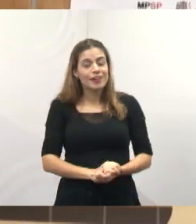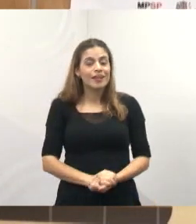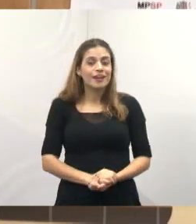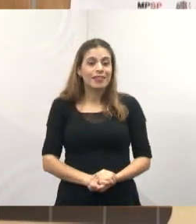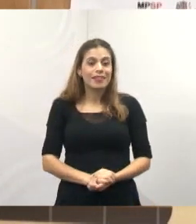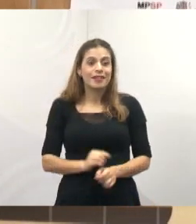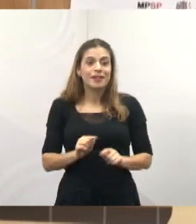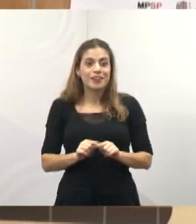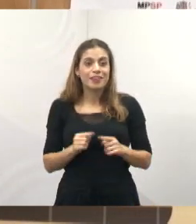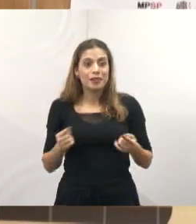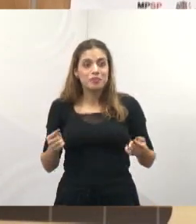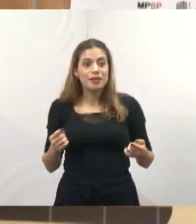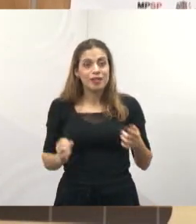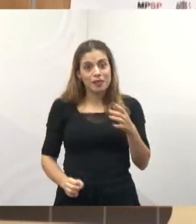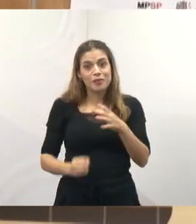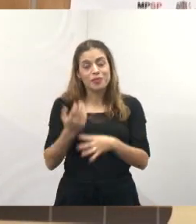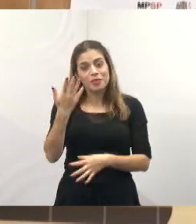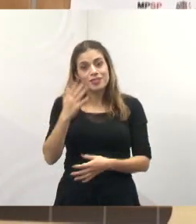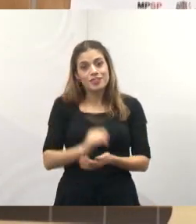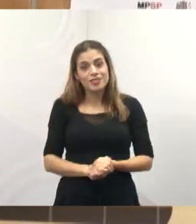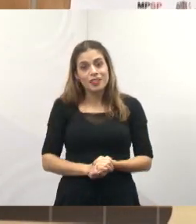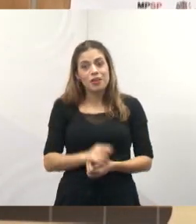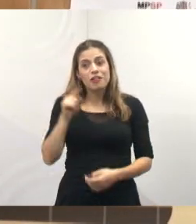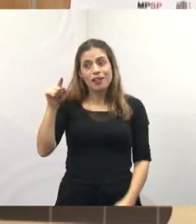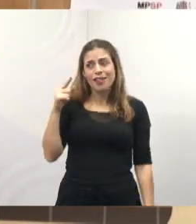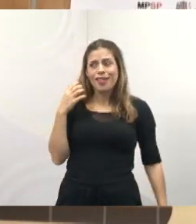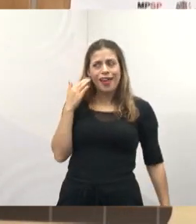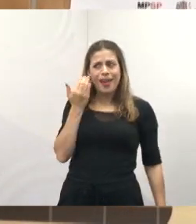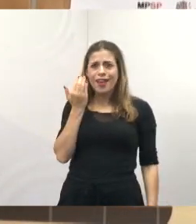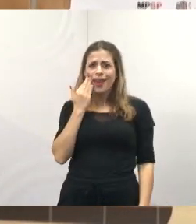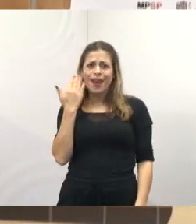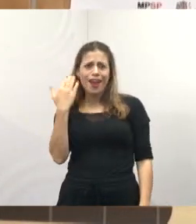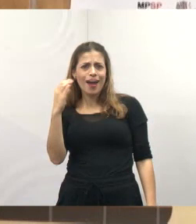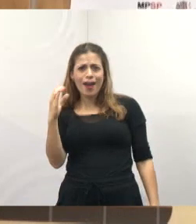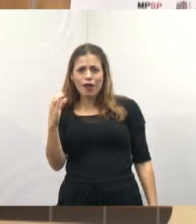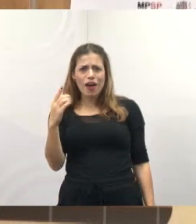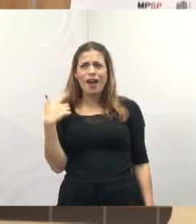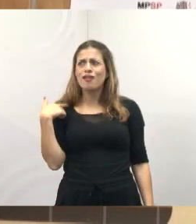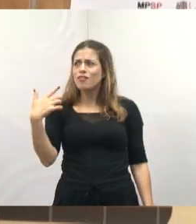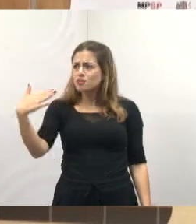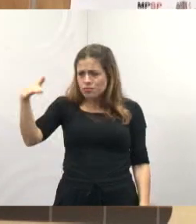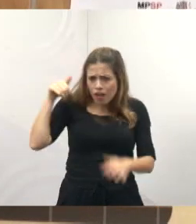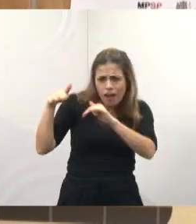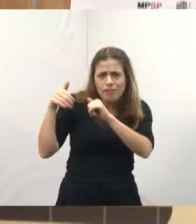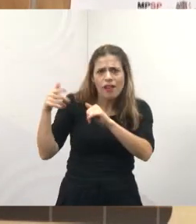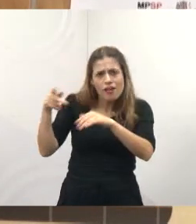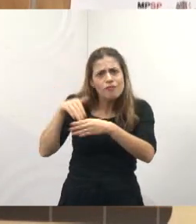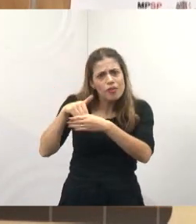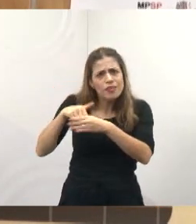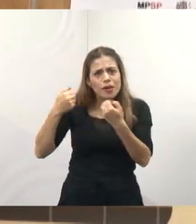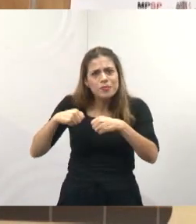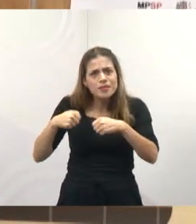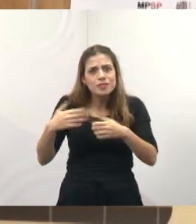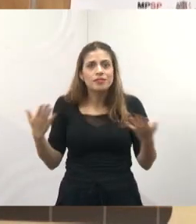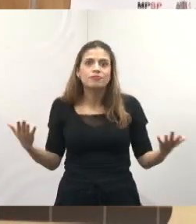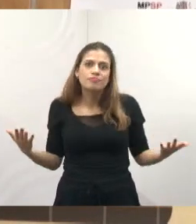foi desse jeito que aconteceu aqui na cidade de Jacareí. E a conta do Isaías Santana está aqui.